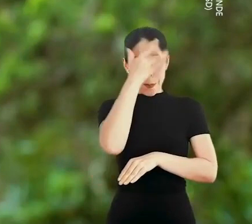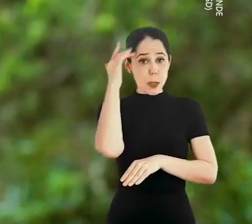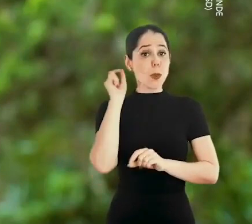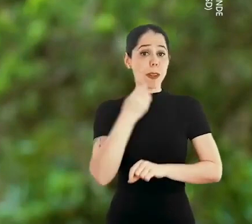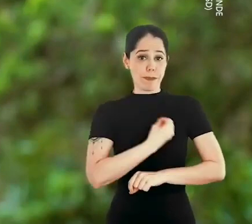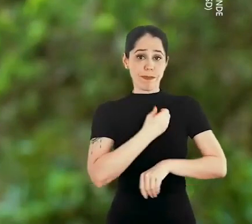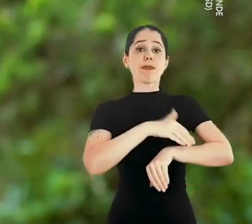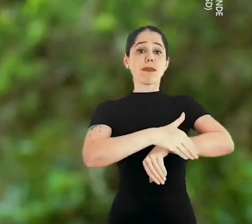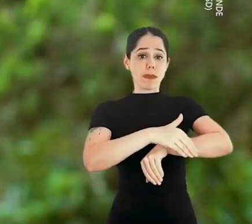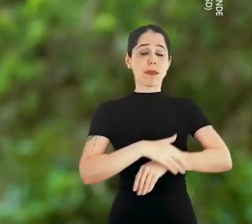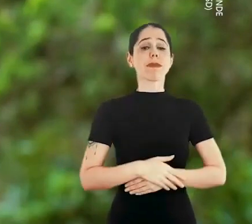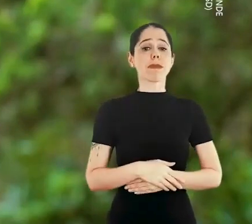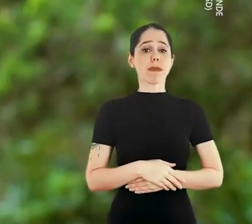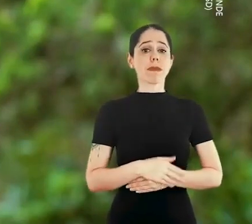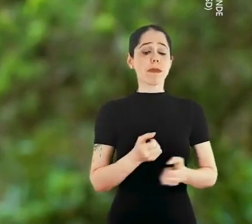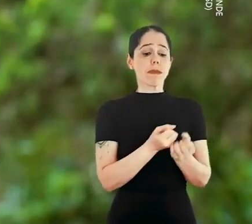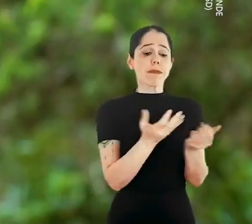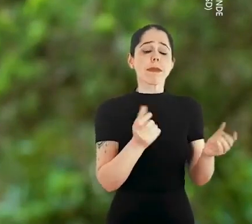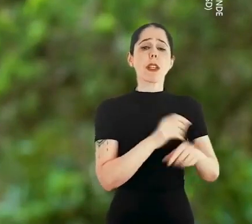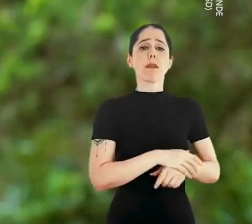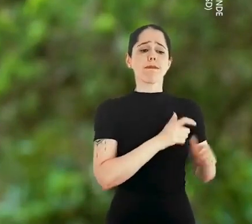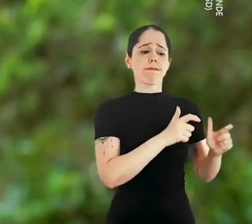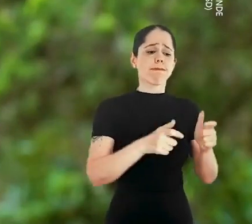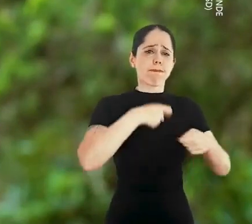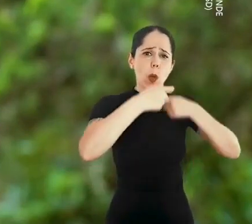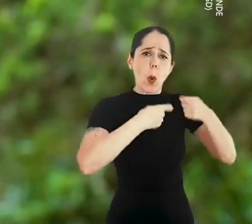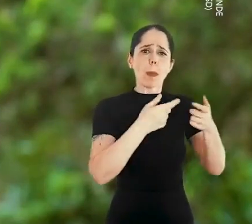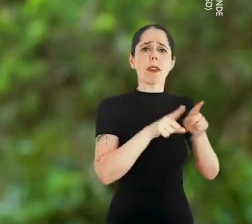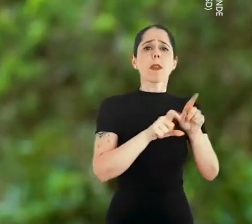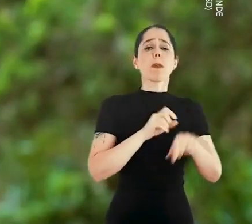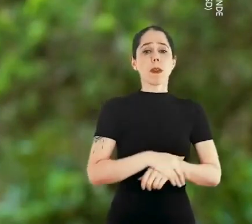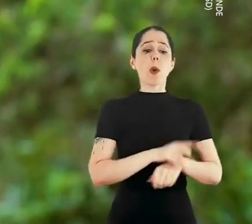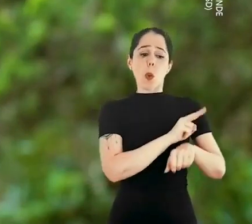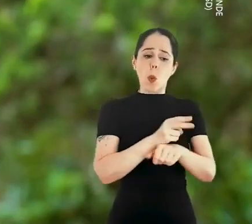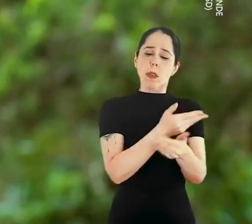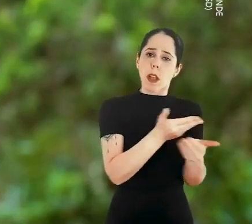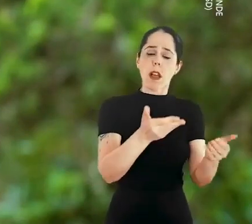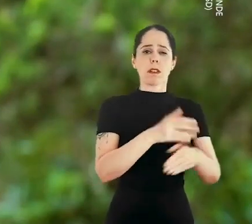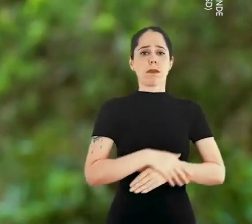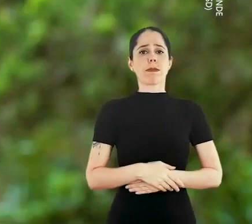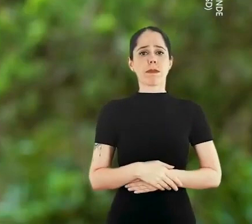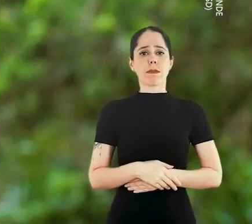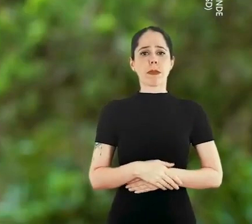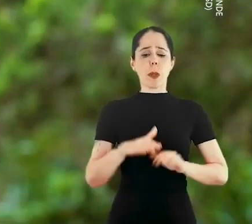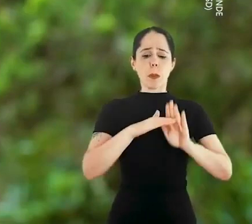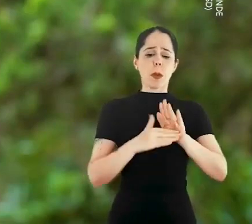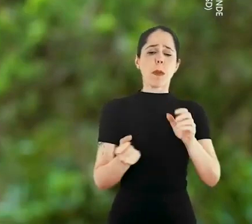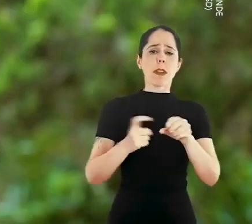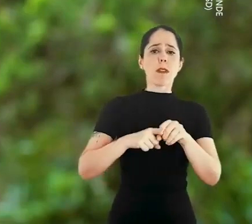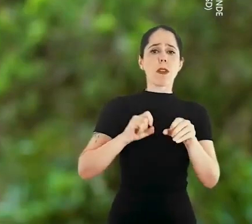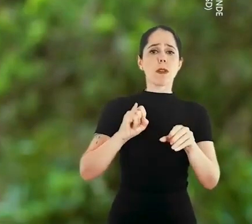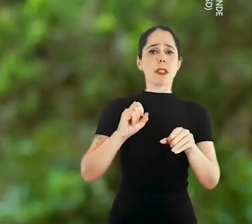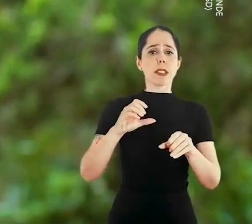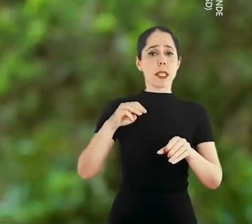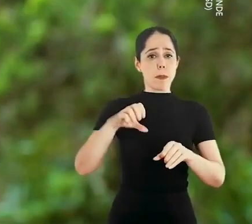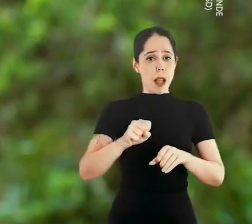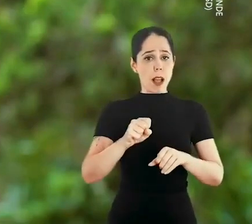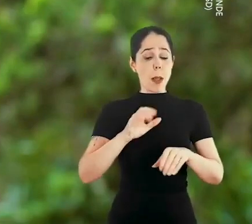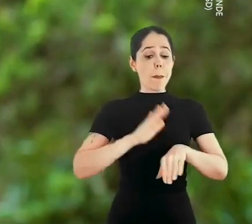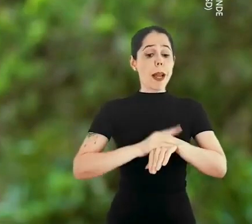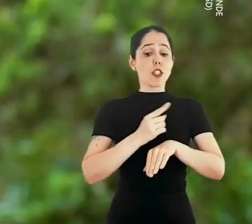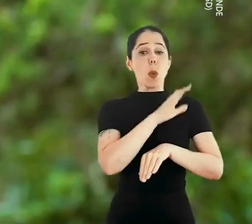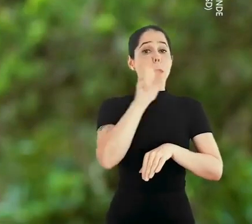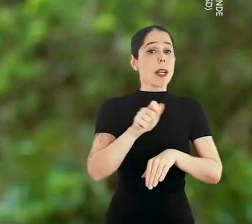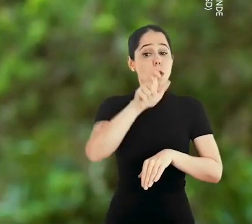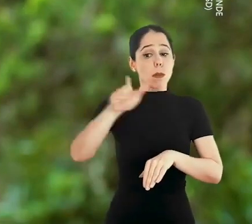mil pessoas em situação de rua, distribuindo refeições e cuidando delas. Com Devolve ICMS, mais de 1 milhão